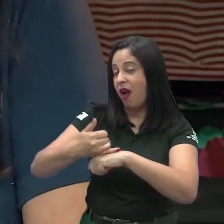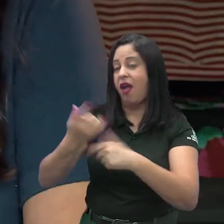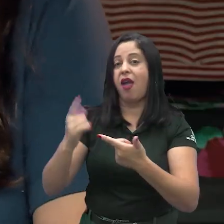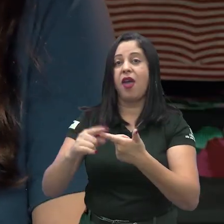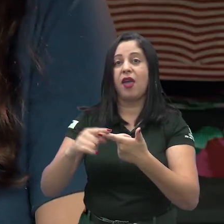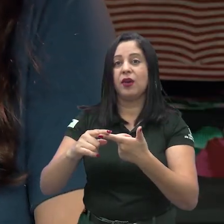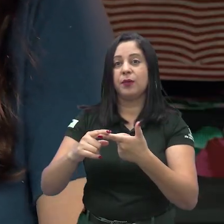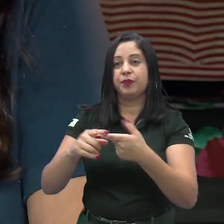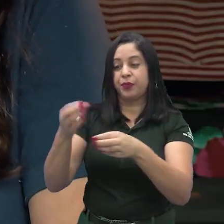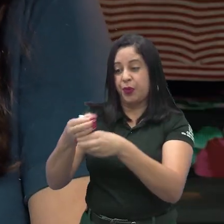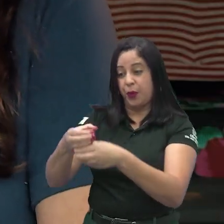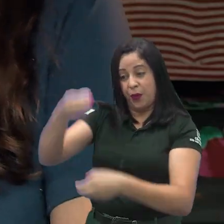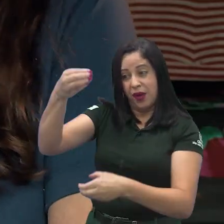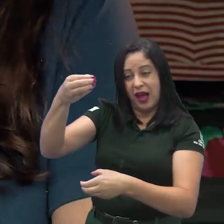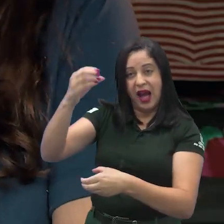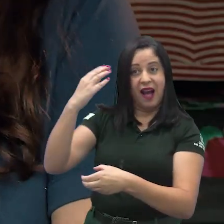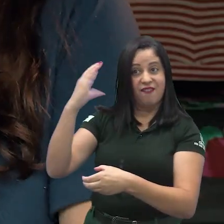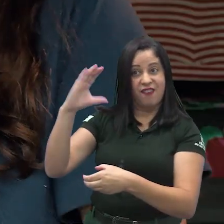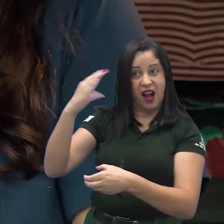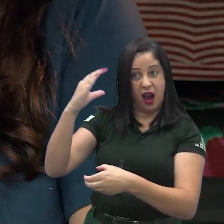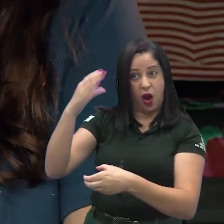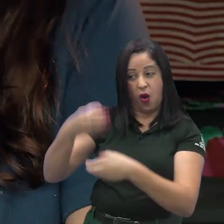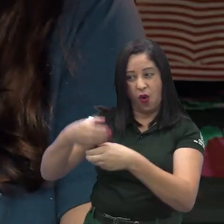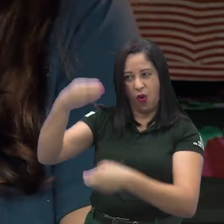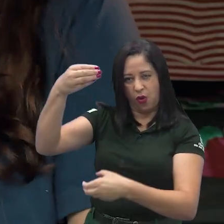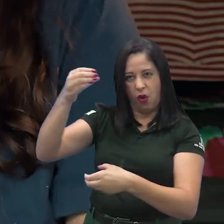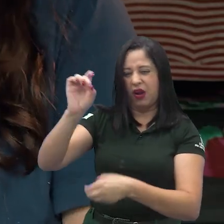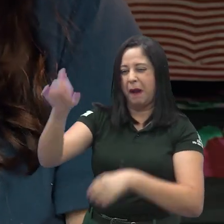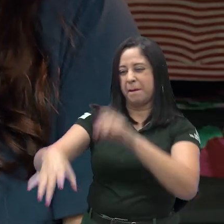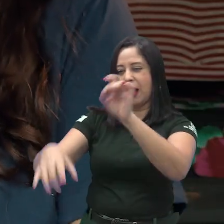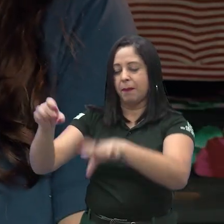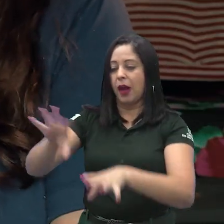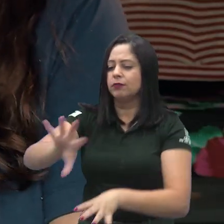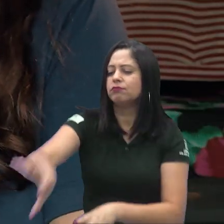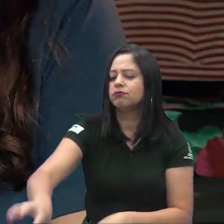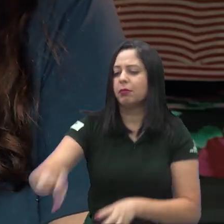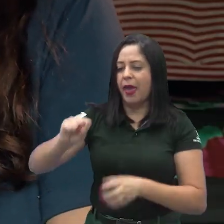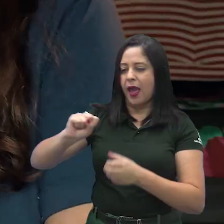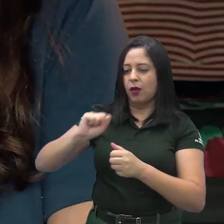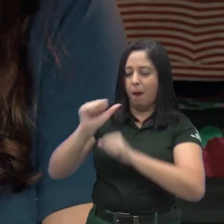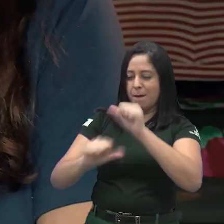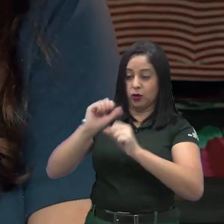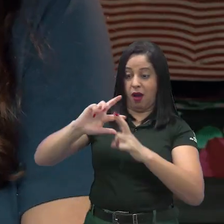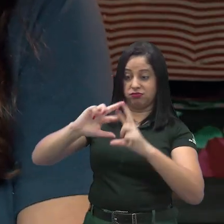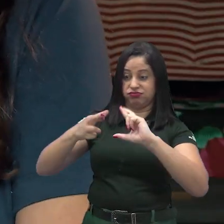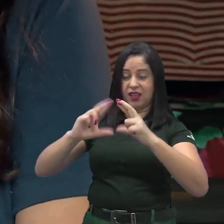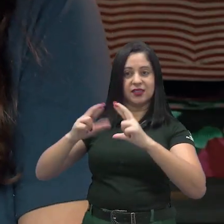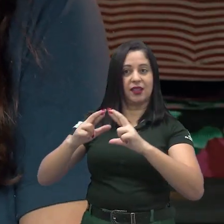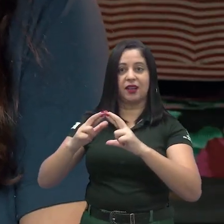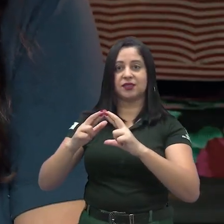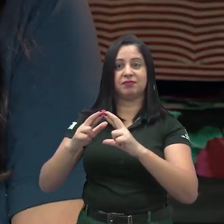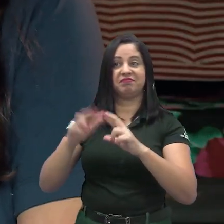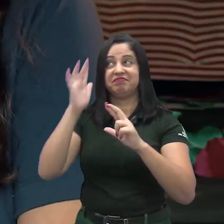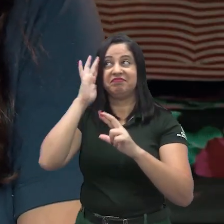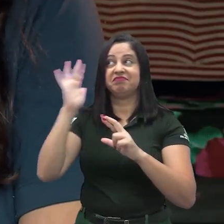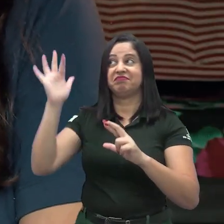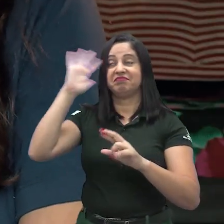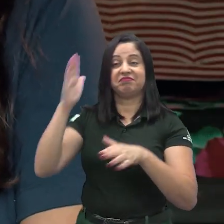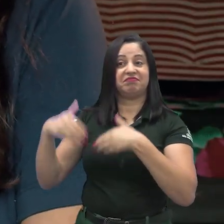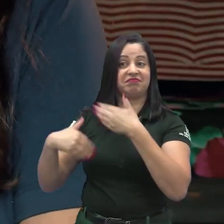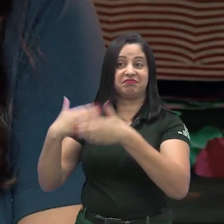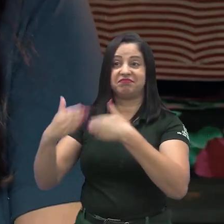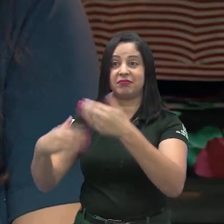lata, uma garrafa de Coca-Cola descartável que você pega e joga fora. E por aí vai,